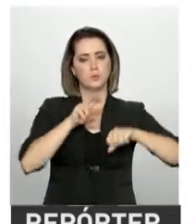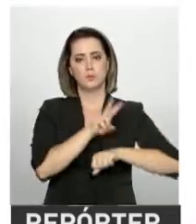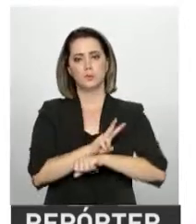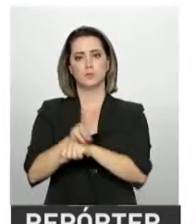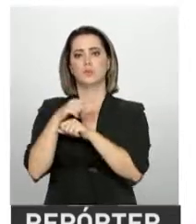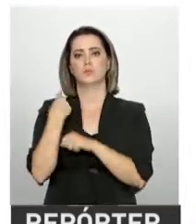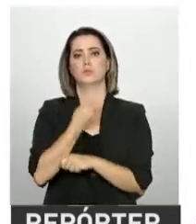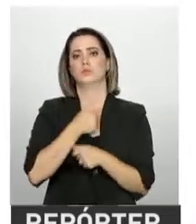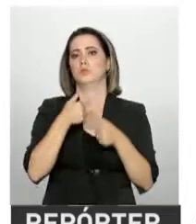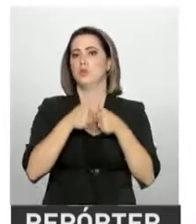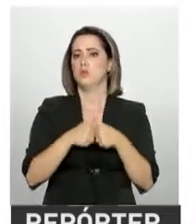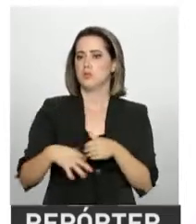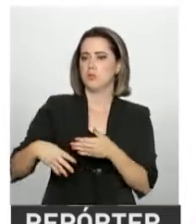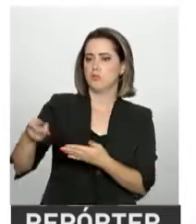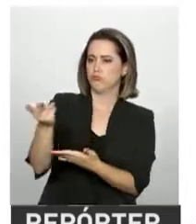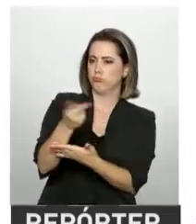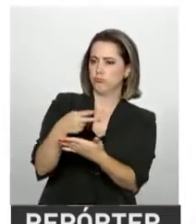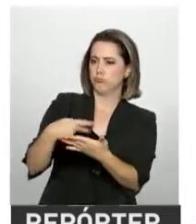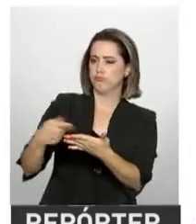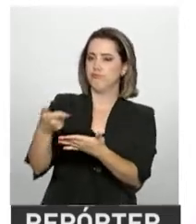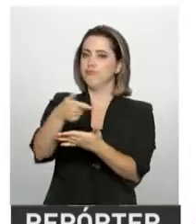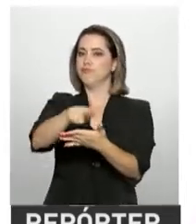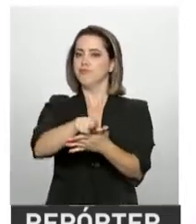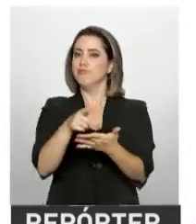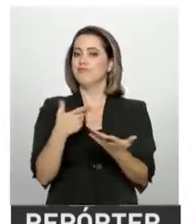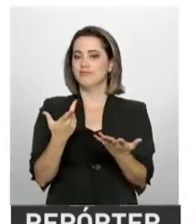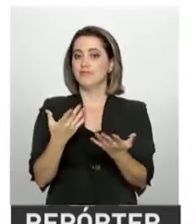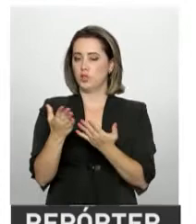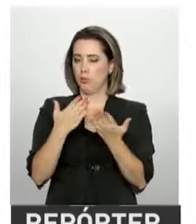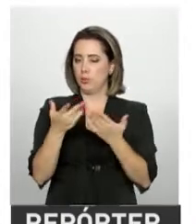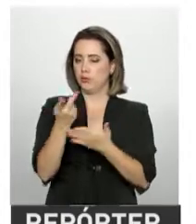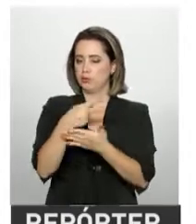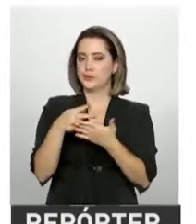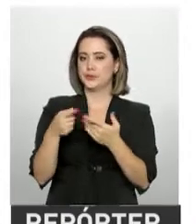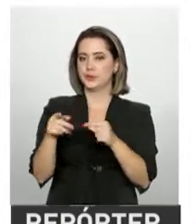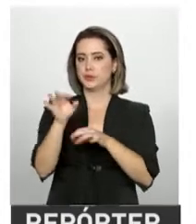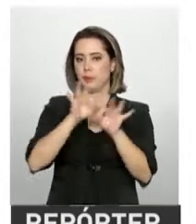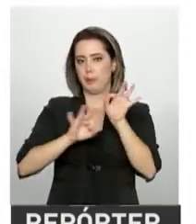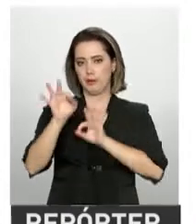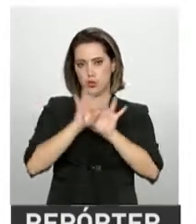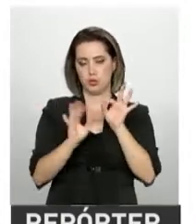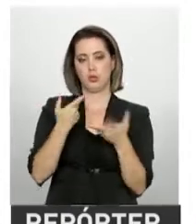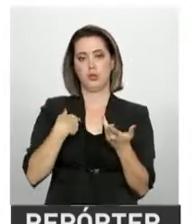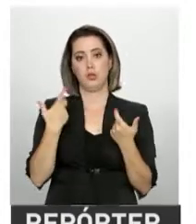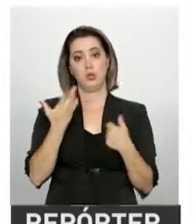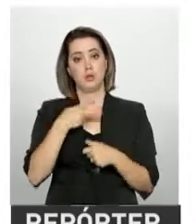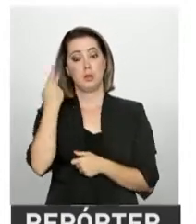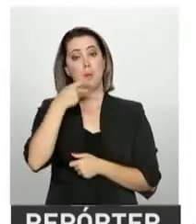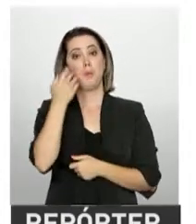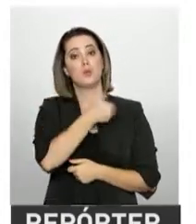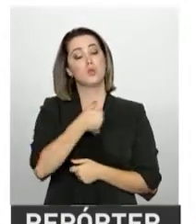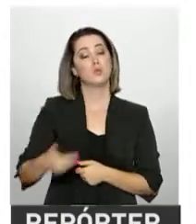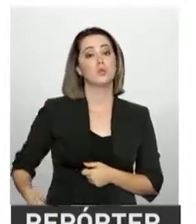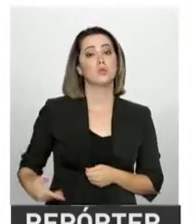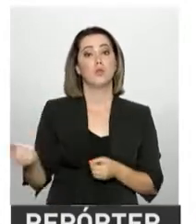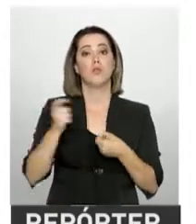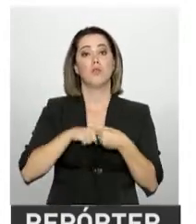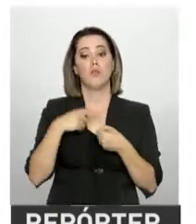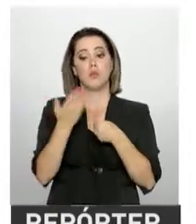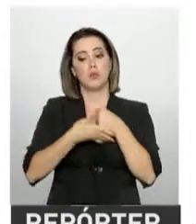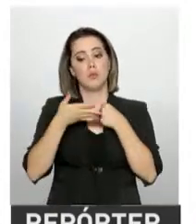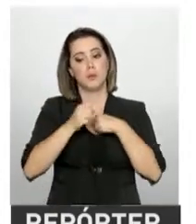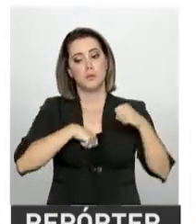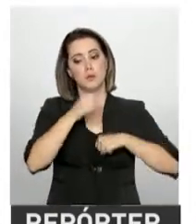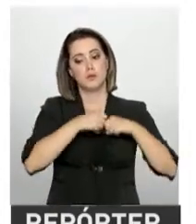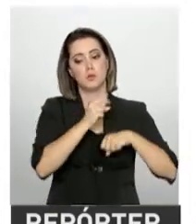nós estamos redesenhando ela de fato queremos caminhar para uma política de estado votado voltado para a base